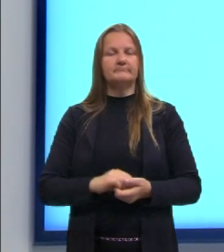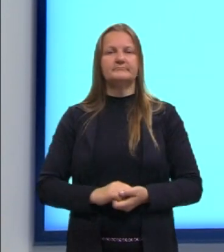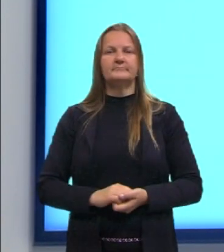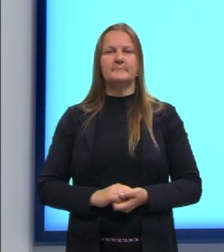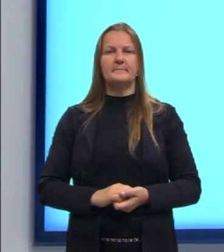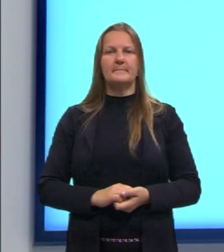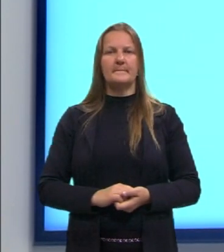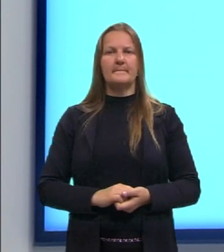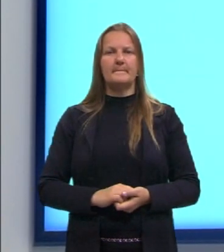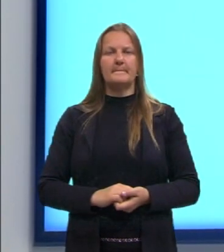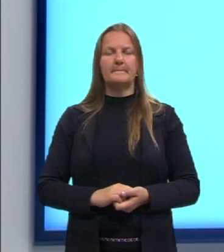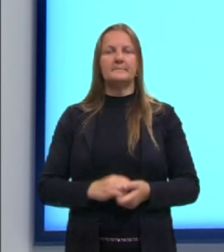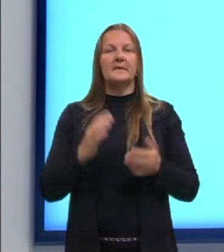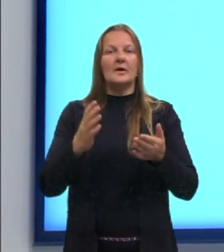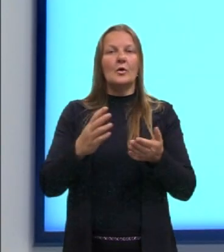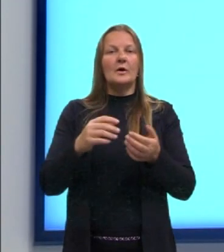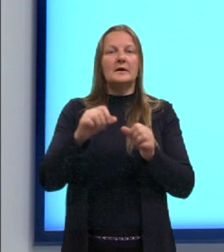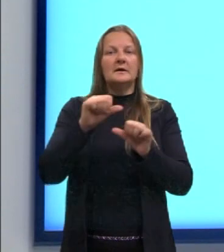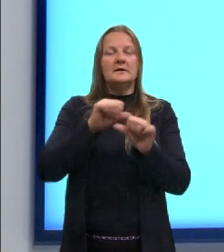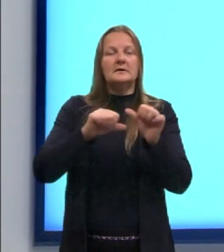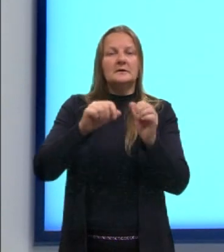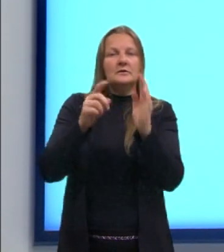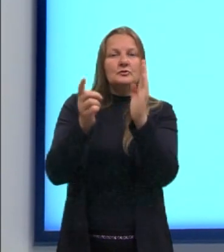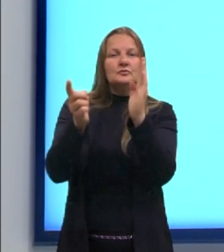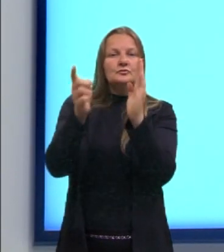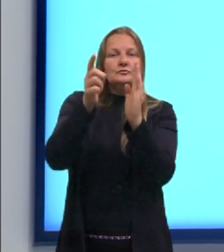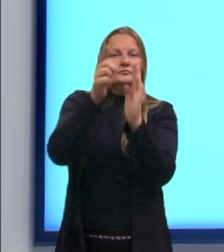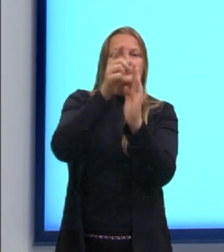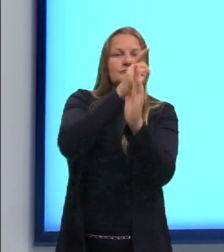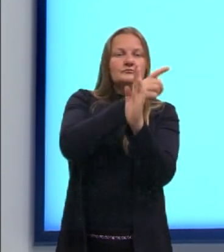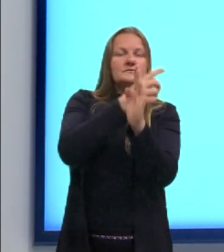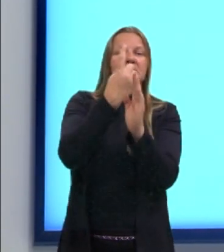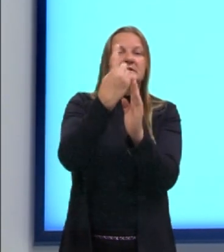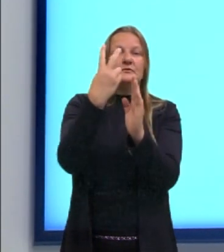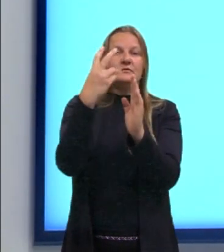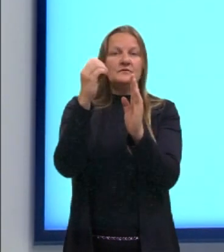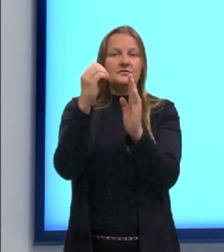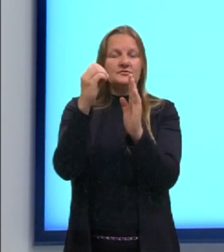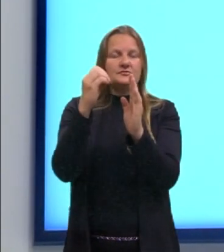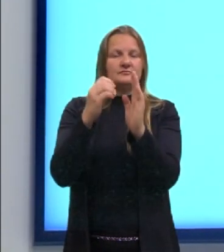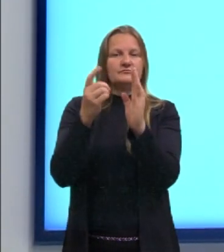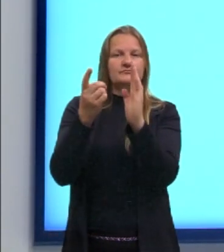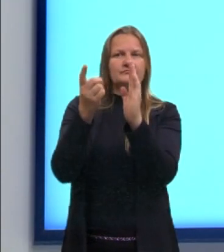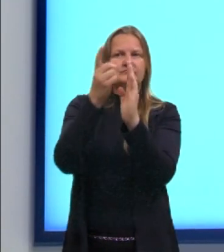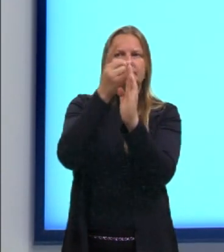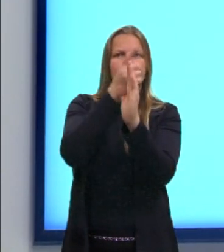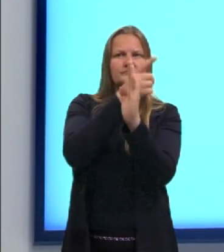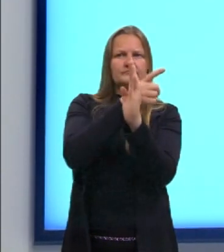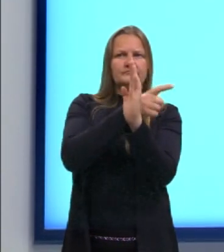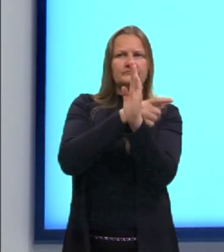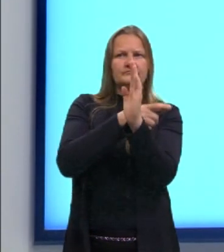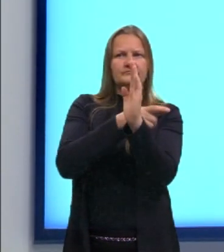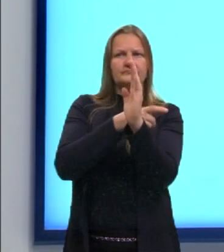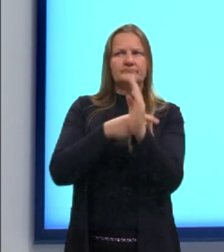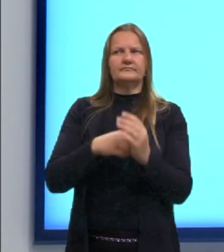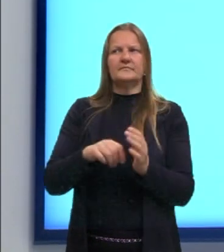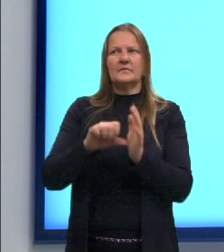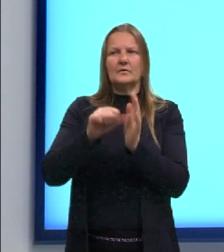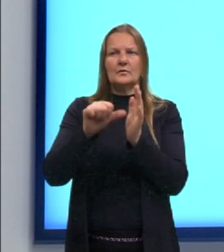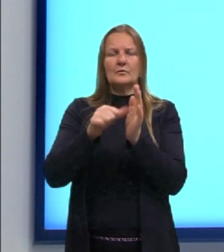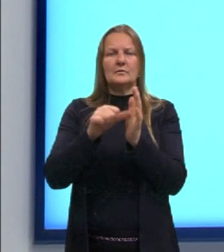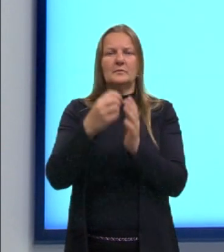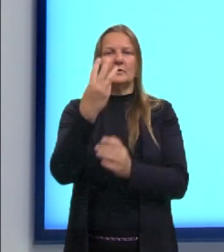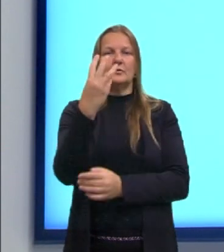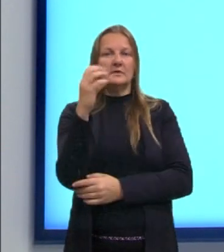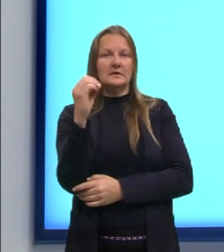aqui nós vamos pular alguns arcos até completar 120 graus. Então, aqui no primeiro,